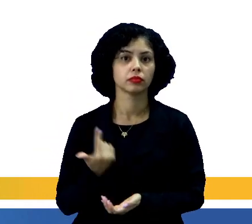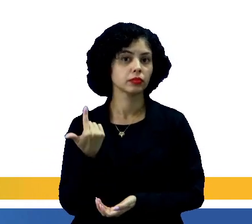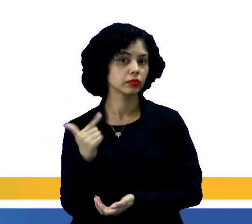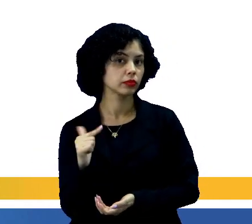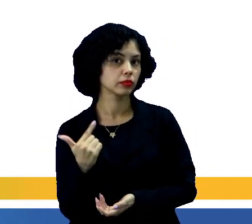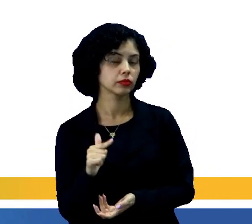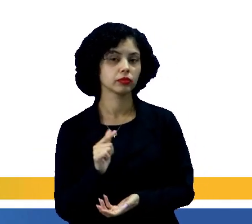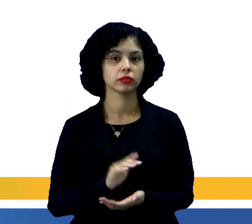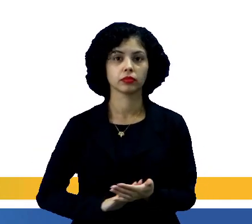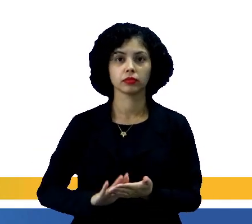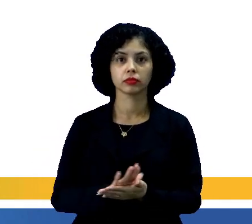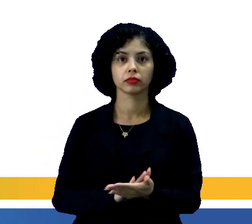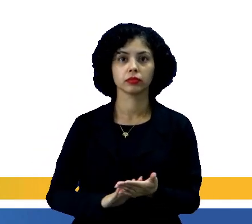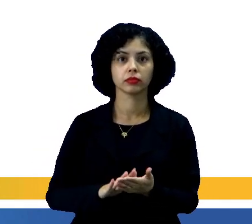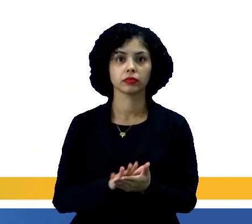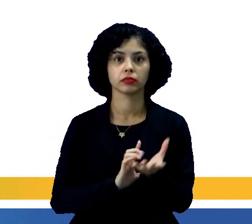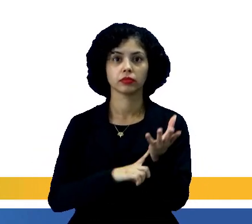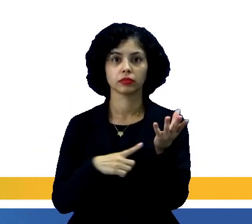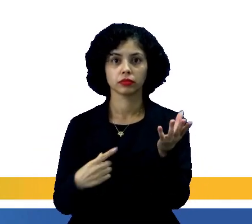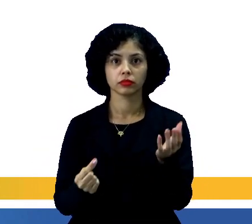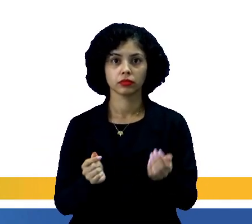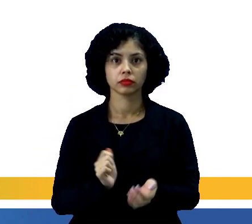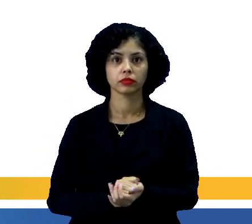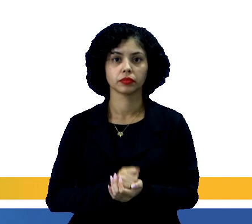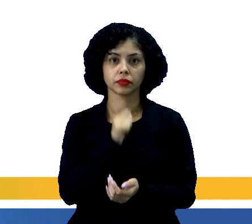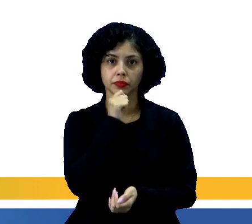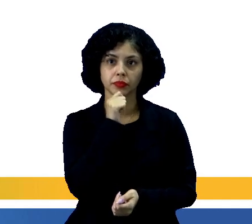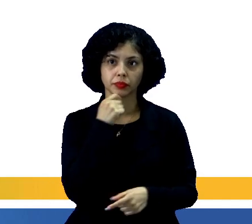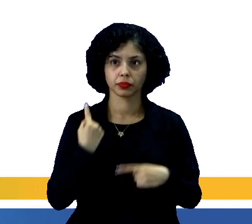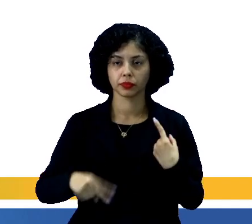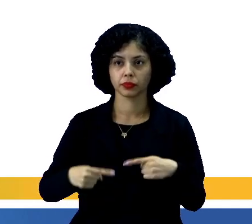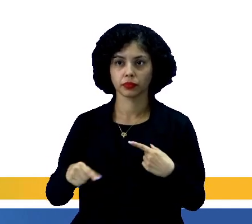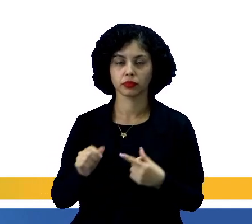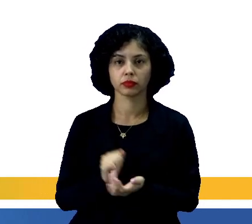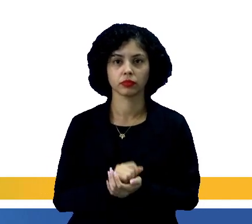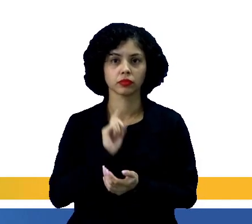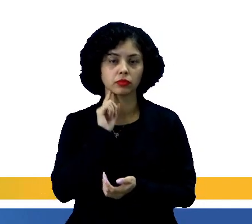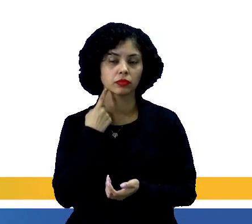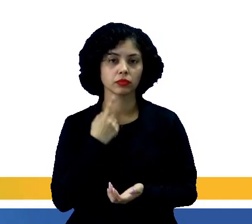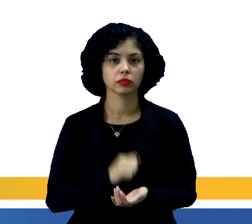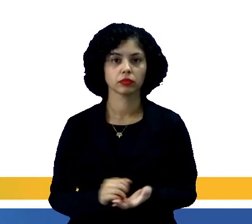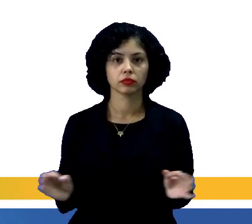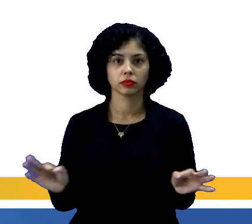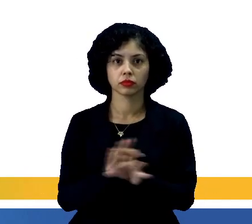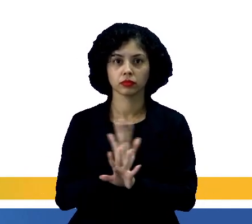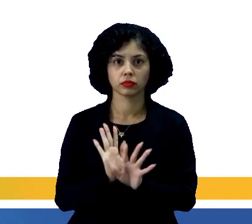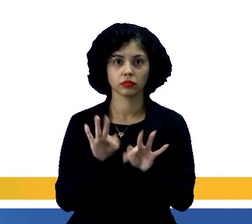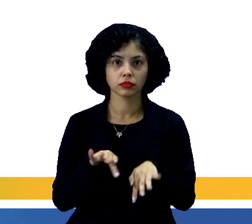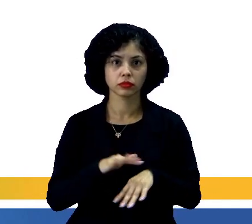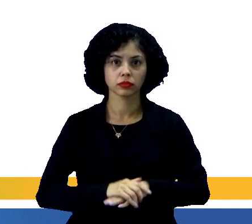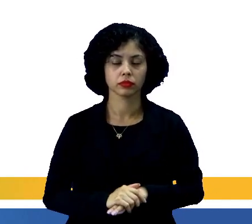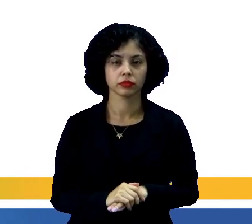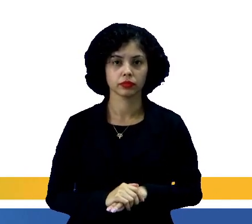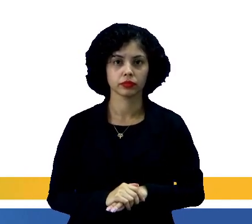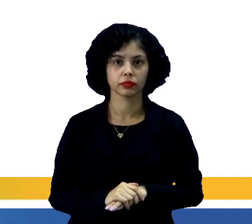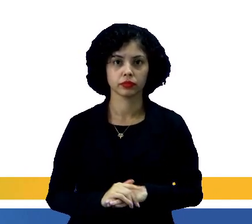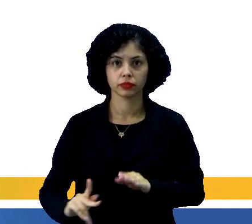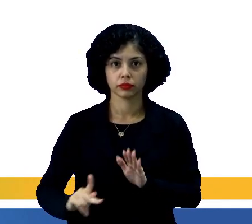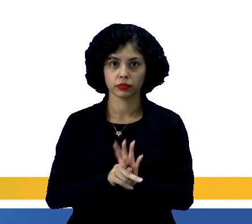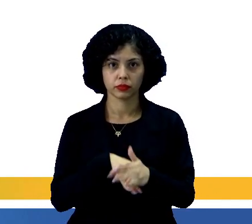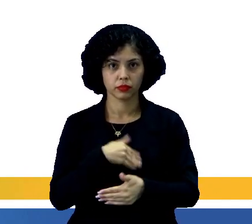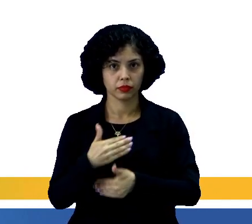Sem a folha, né? Um céu poluído e etc, etc, que acaba evidenciando